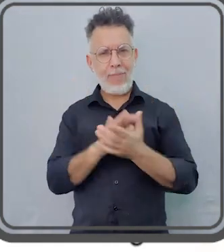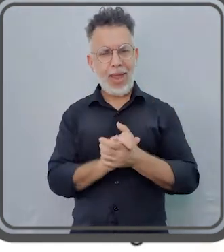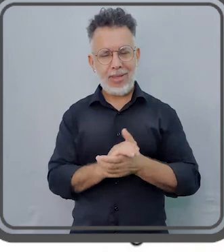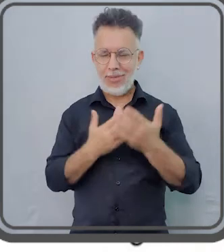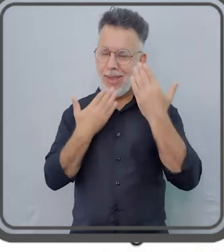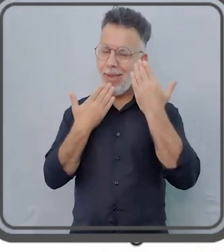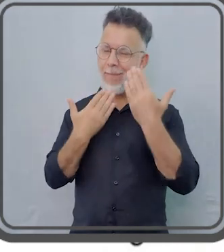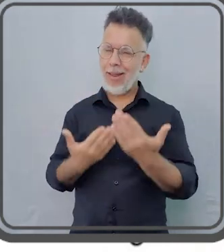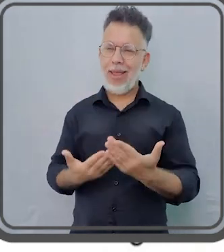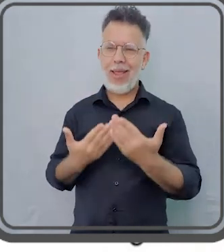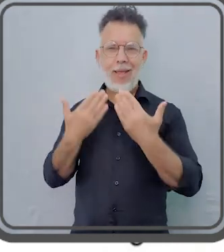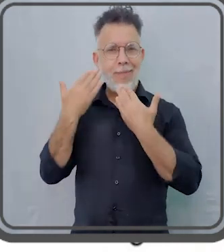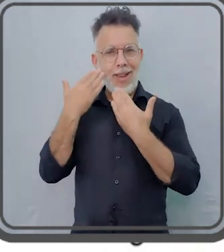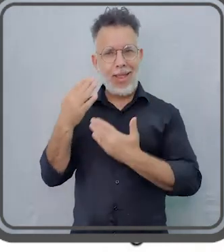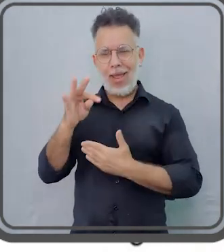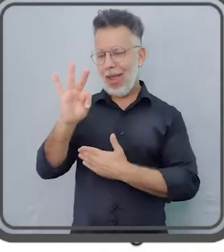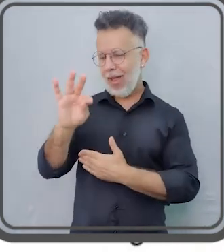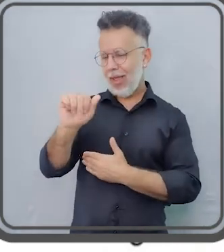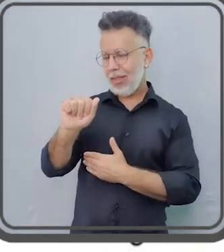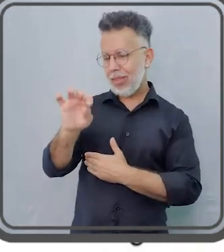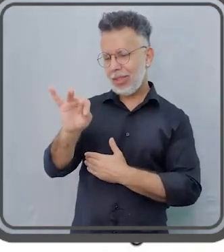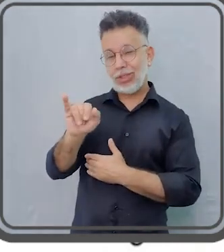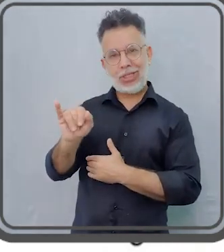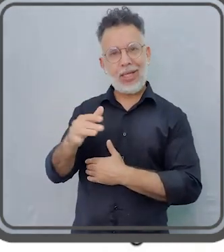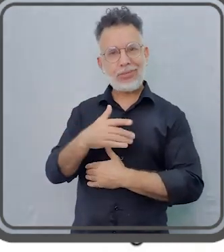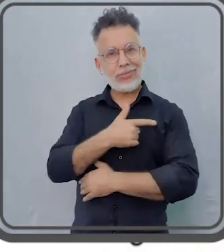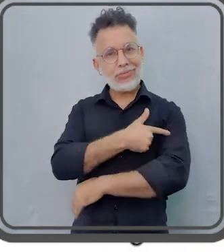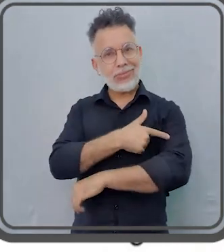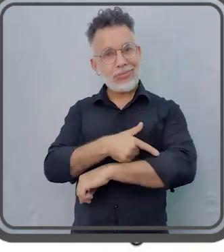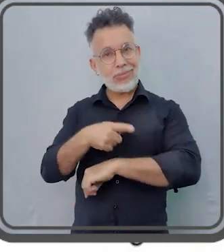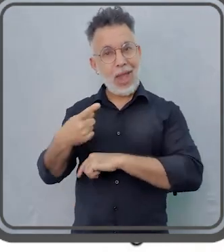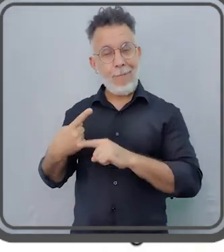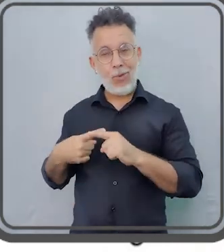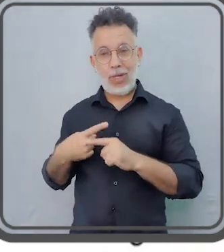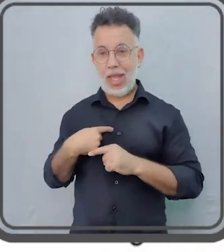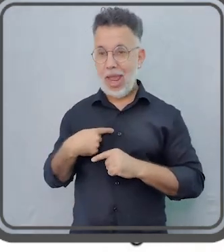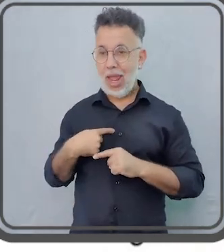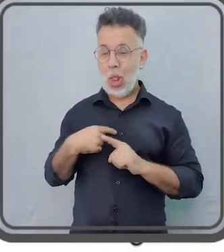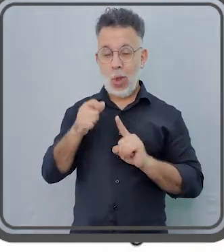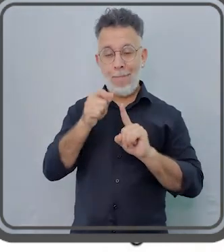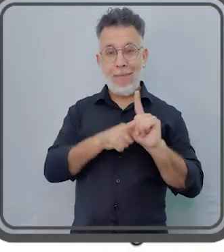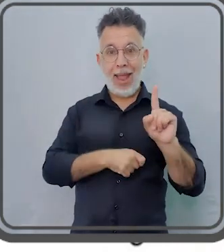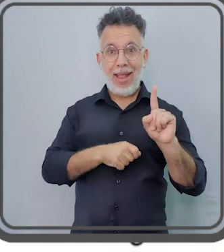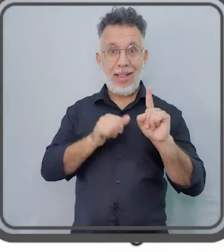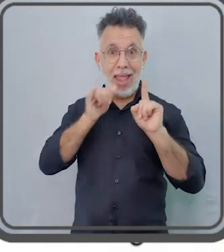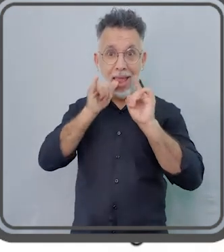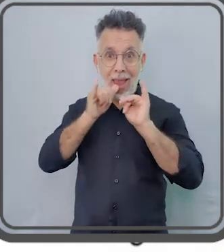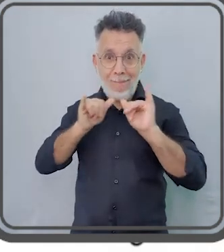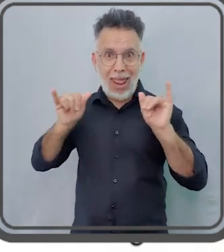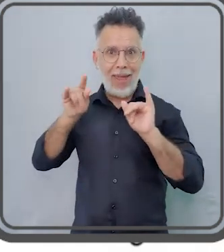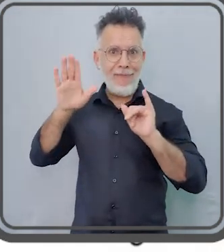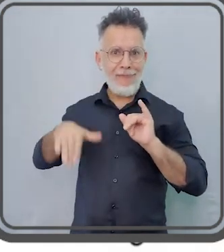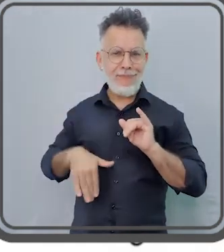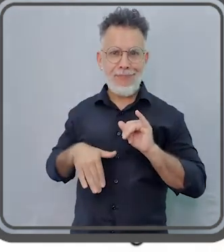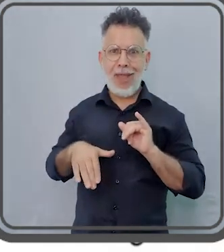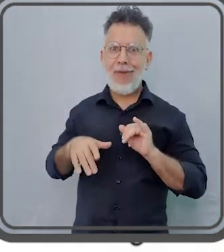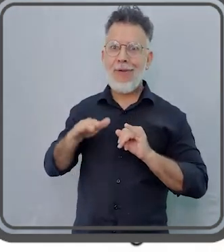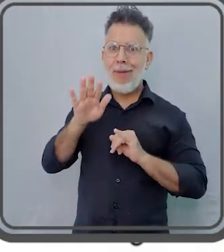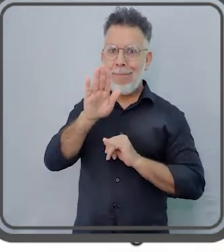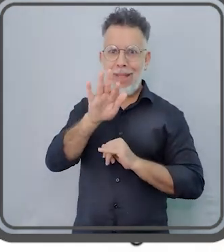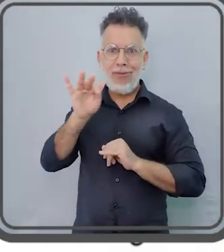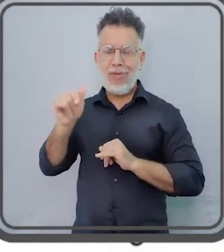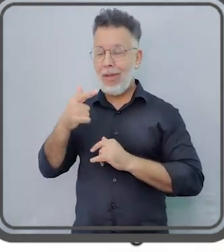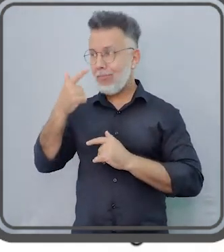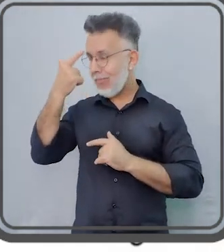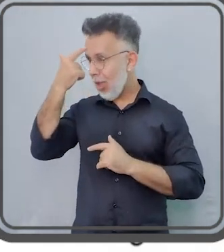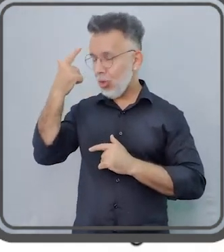Tati. Generosidade sua, porque eu tô assim... No mês de Black Friday, a gente fica meio maluco. Então, eu tô falando... Meu Deus, será que tá tudo certo com o que eu tô